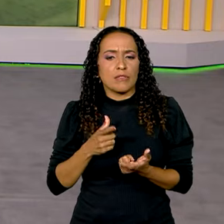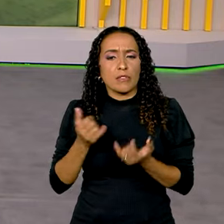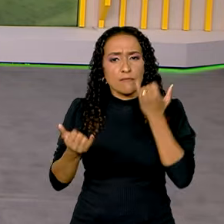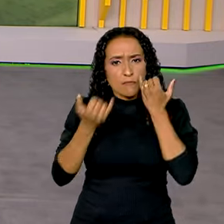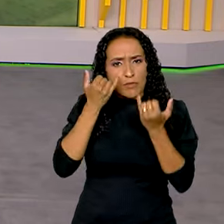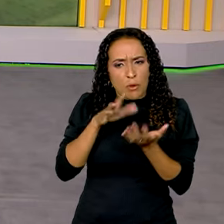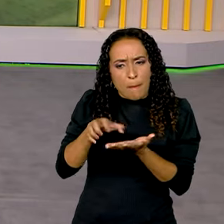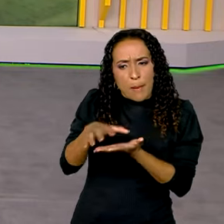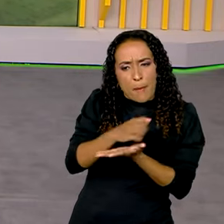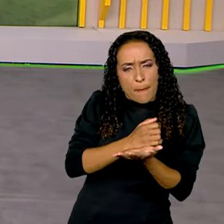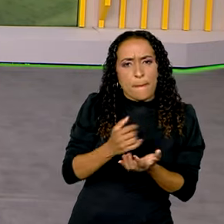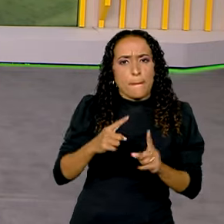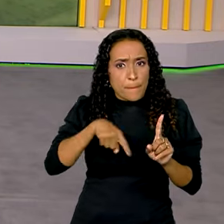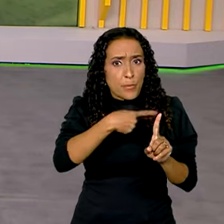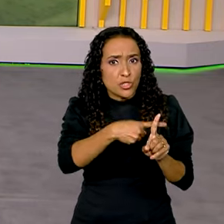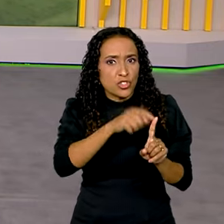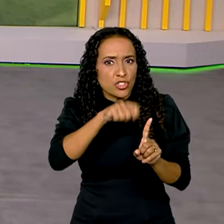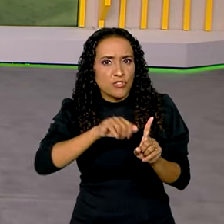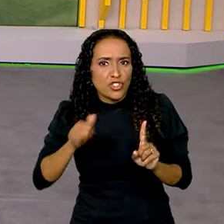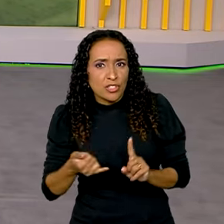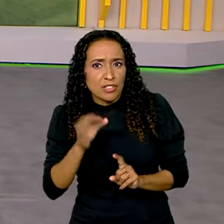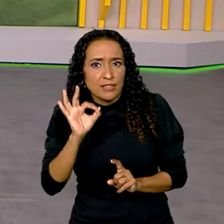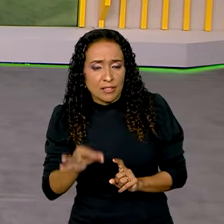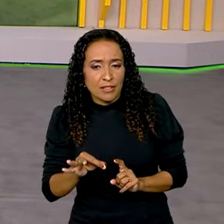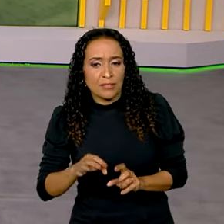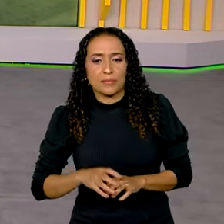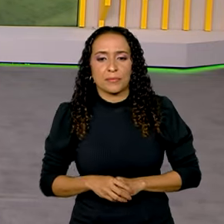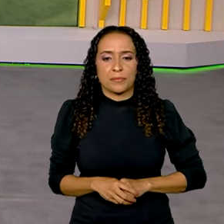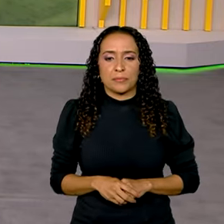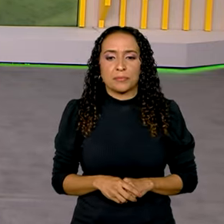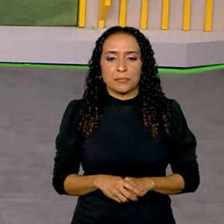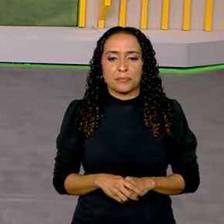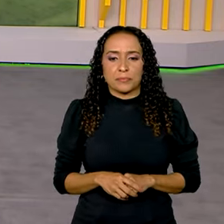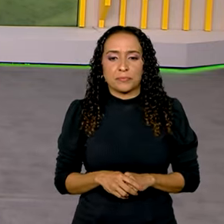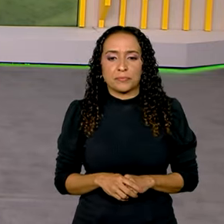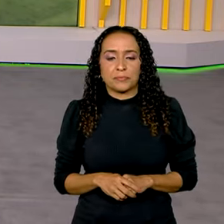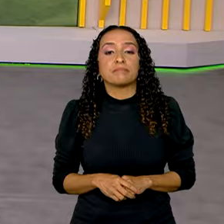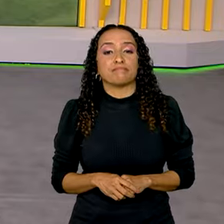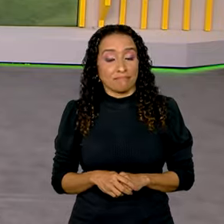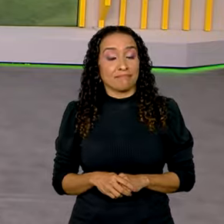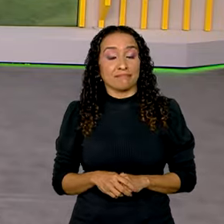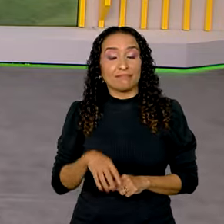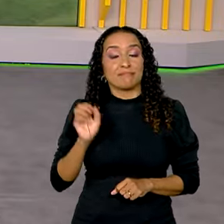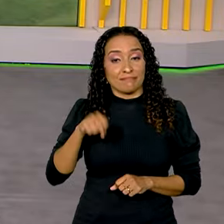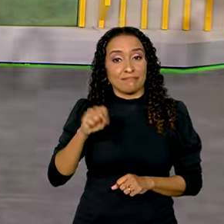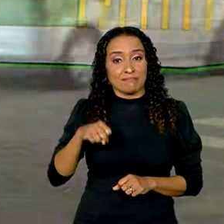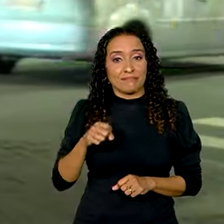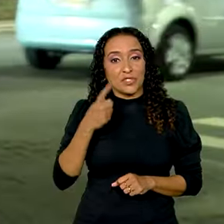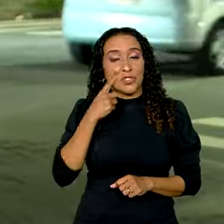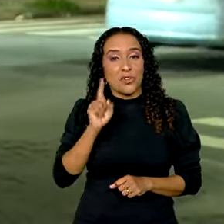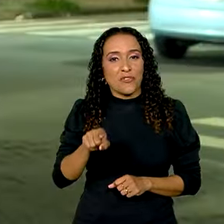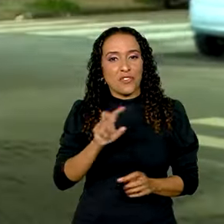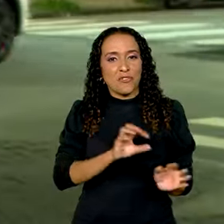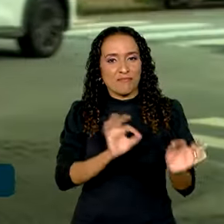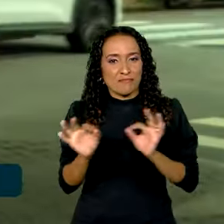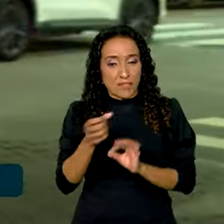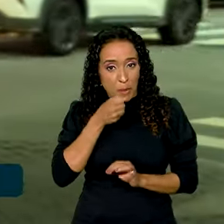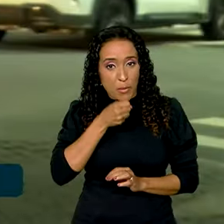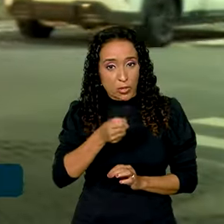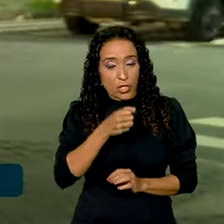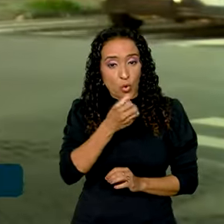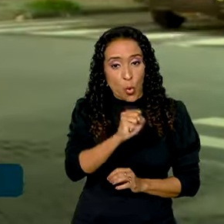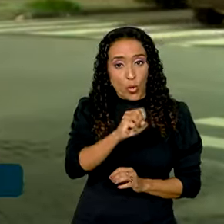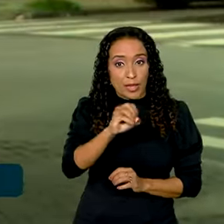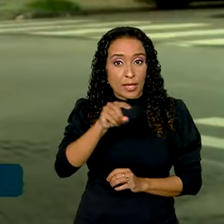positivos em janeiro, não é isso? Isso mesmo, Carol. A gente viu aí na reportagem, 80